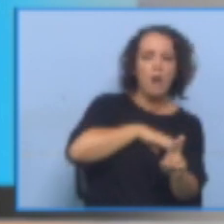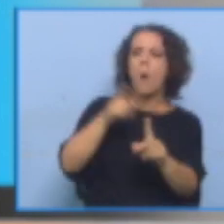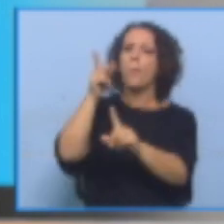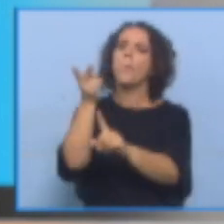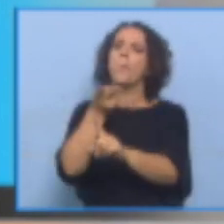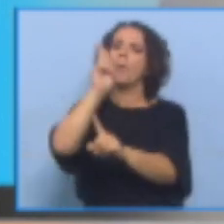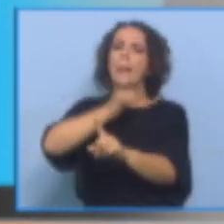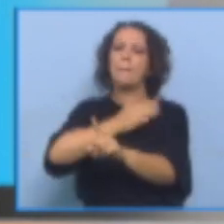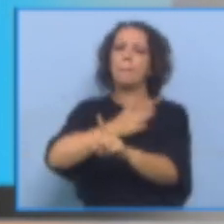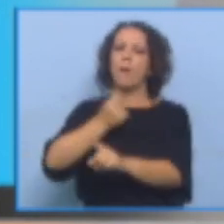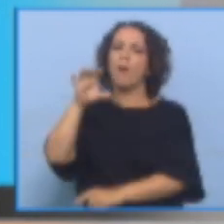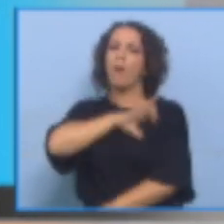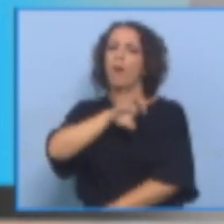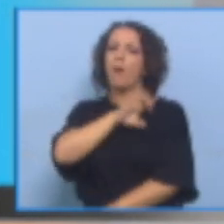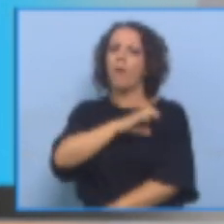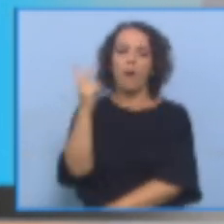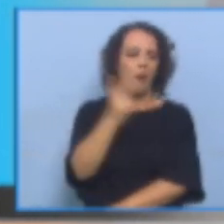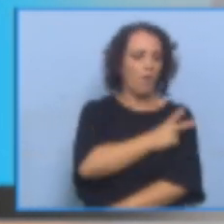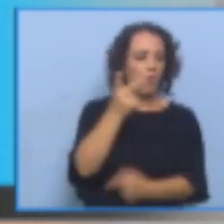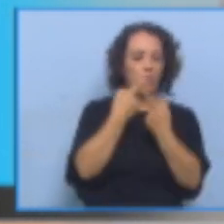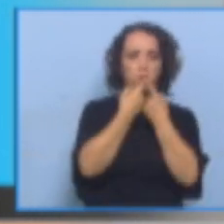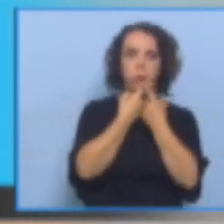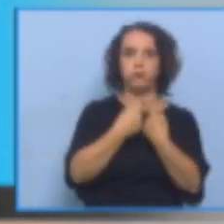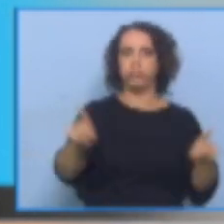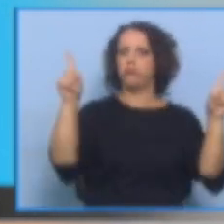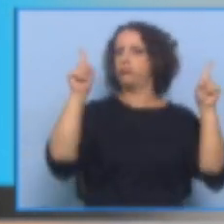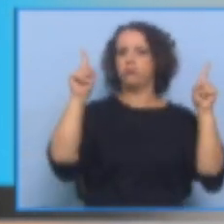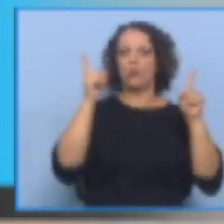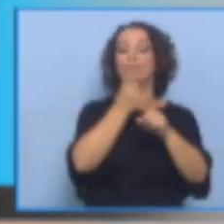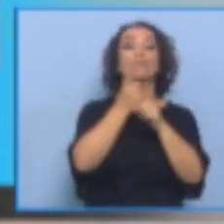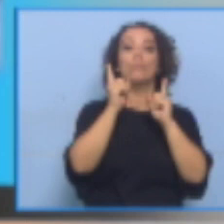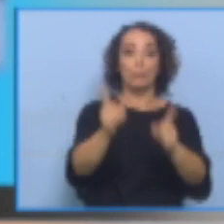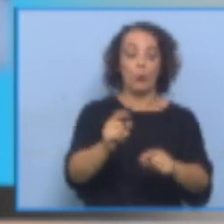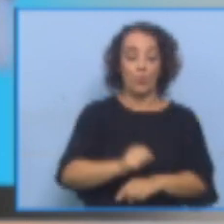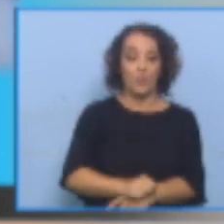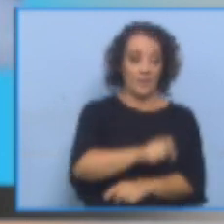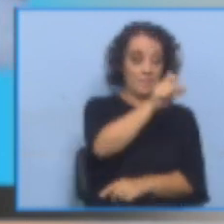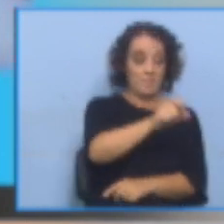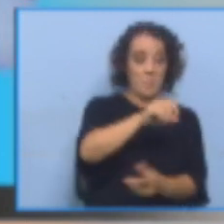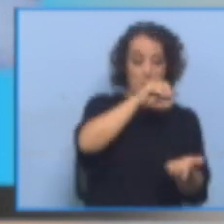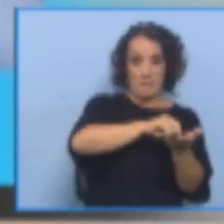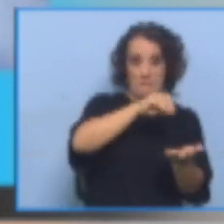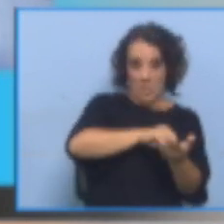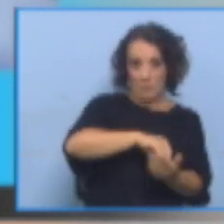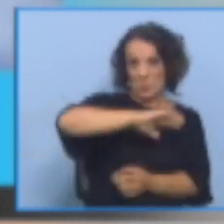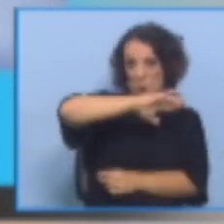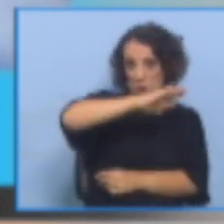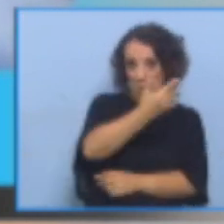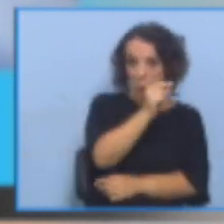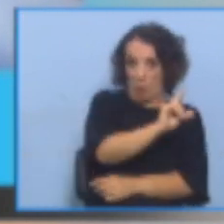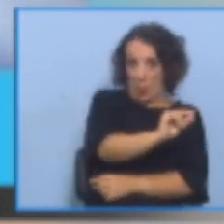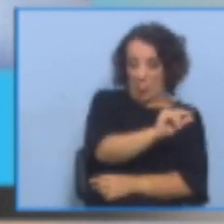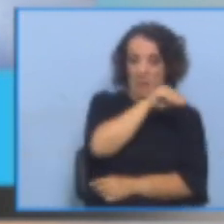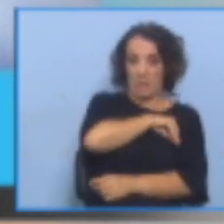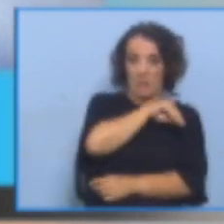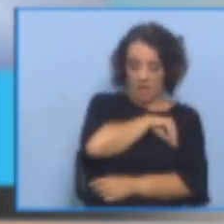E onde é que estava a desigualdade chocante? É que entre o salário dos mais pobres e o salário dos mais